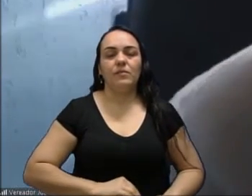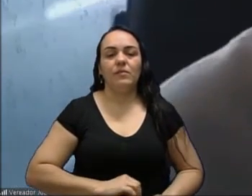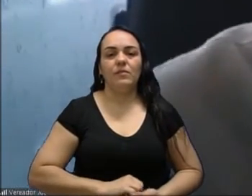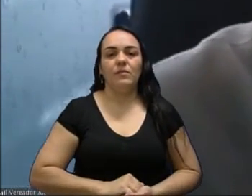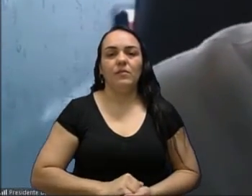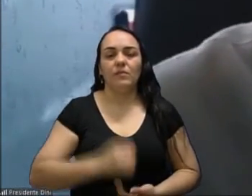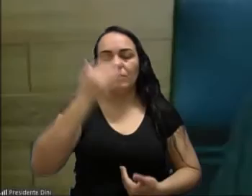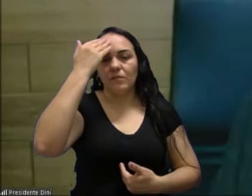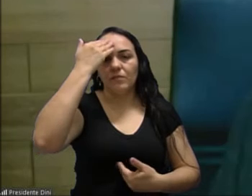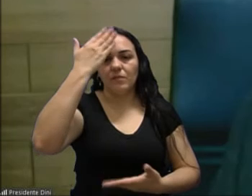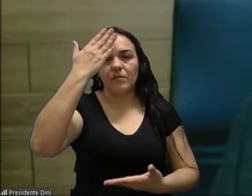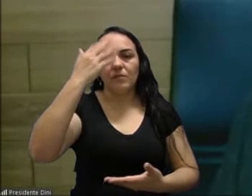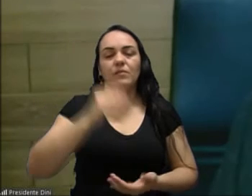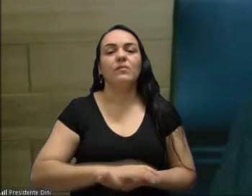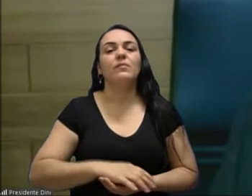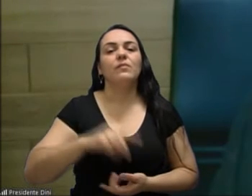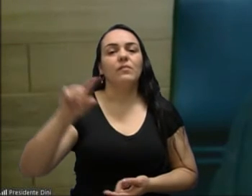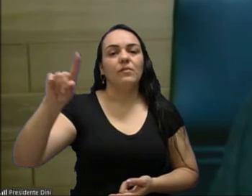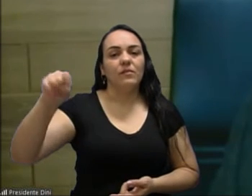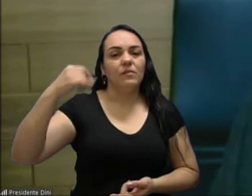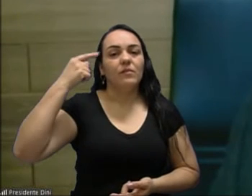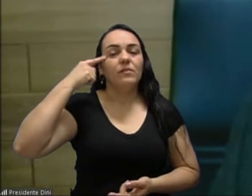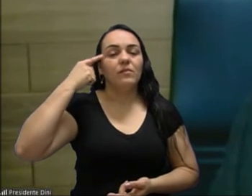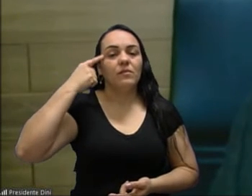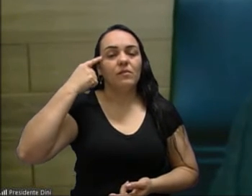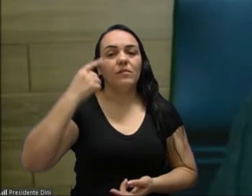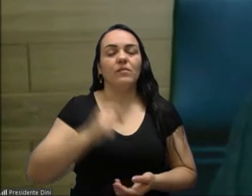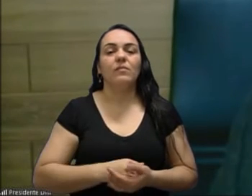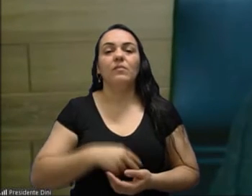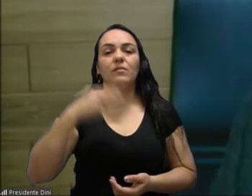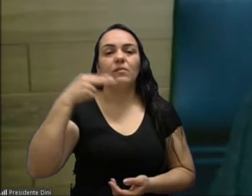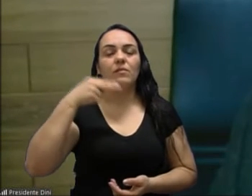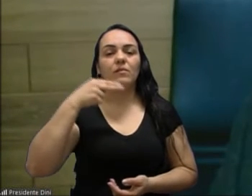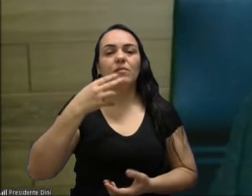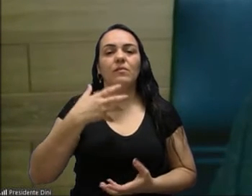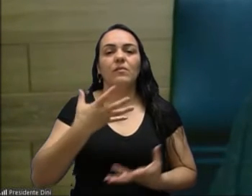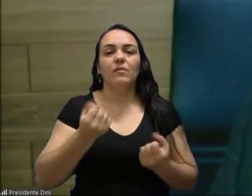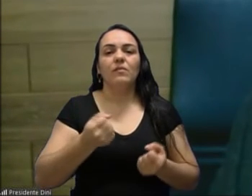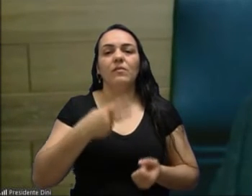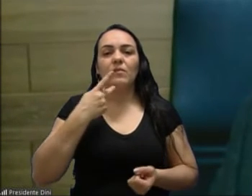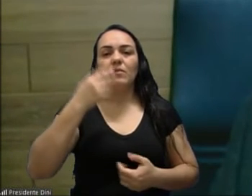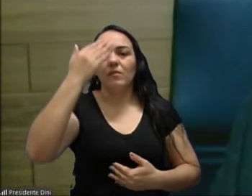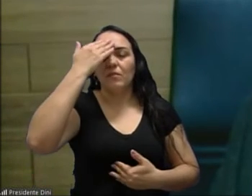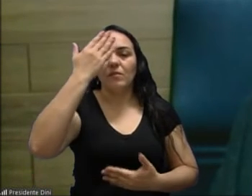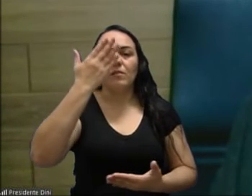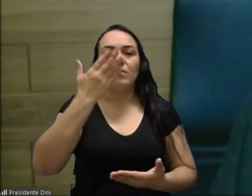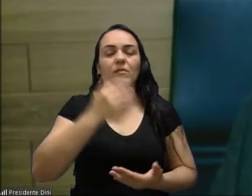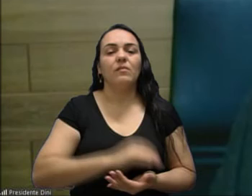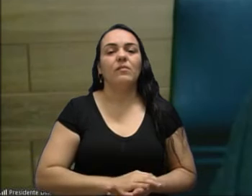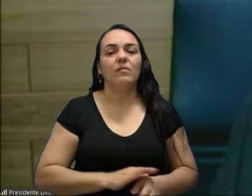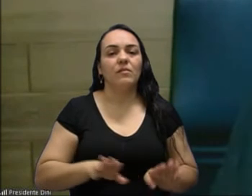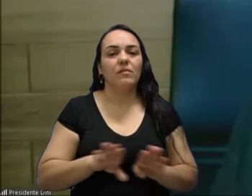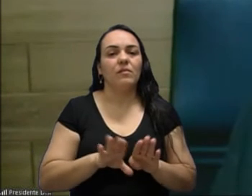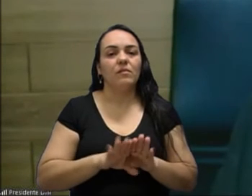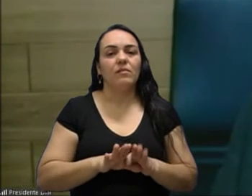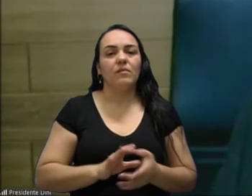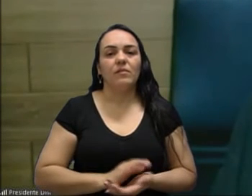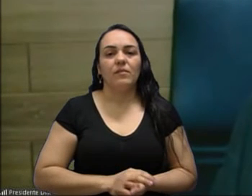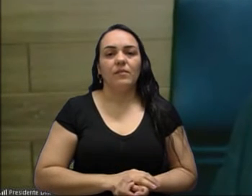obrigado vereador João o vereador Anselmo Neto gostaria de fazer o agradecimento tinha me falado vereador